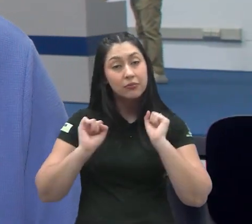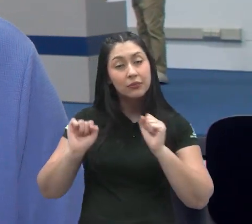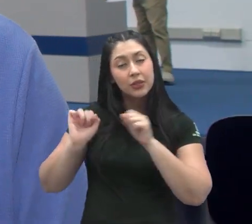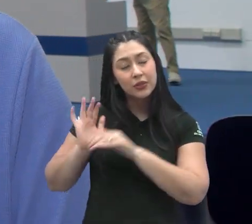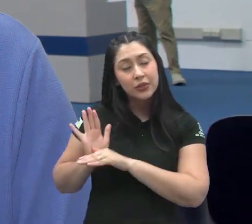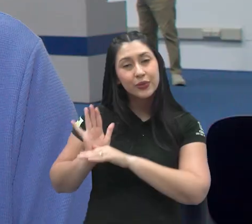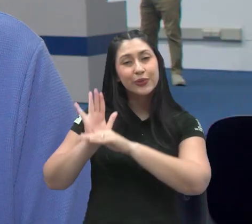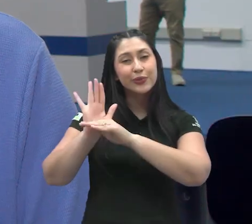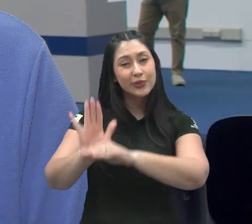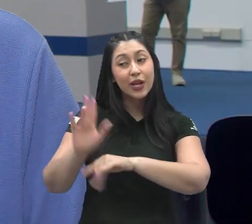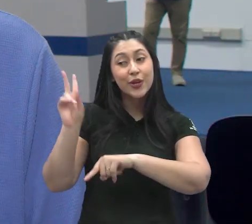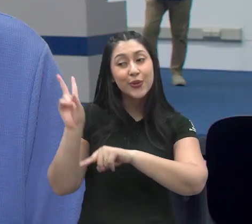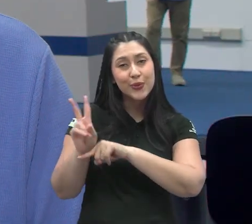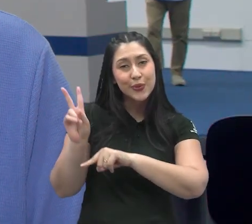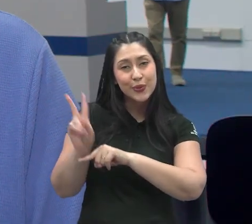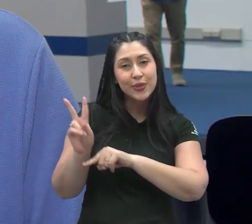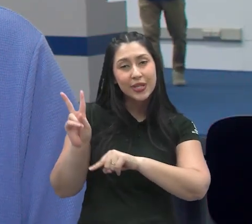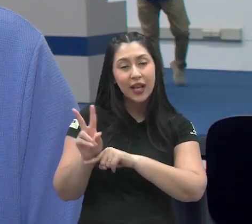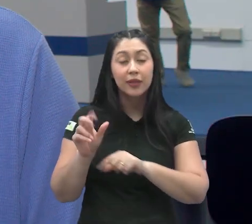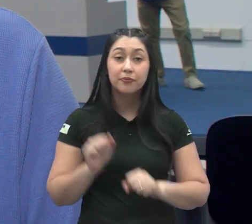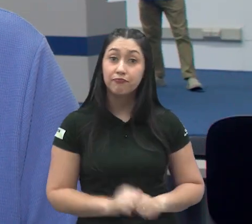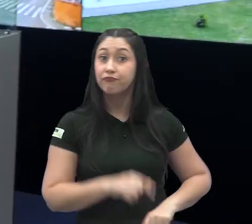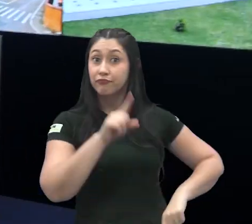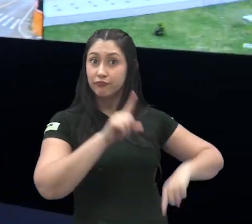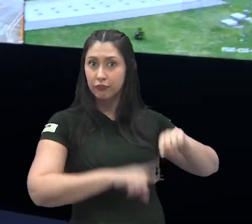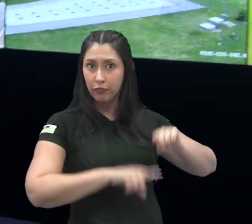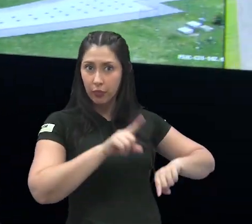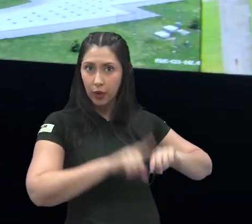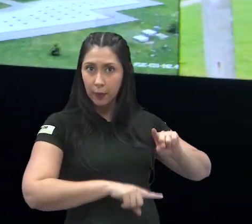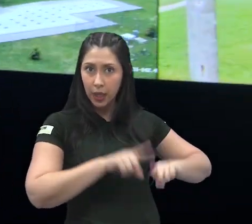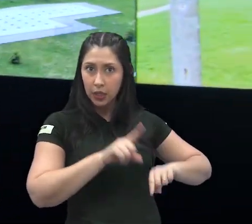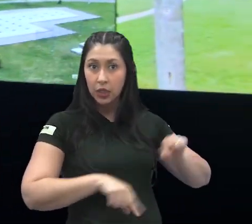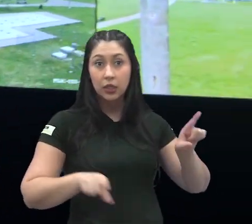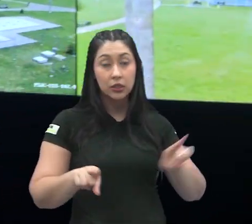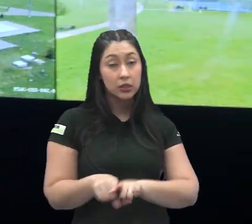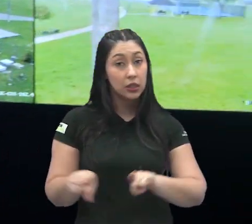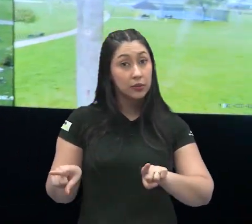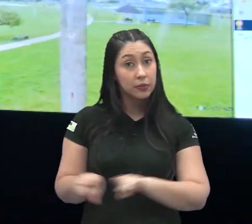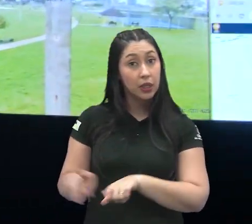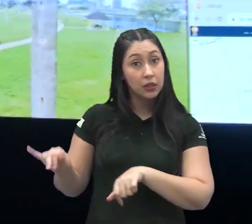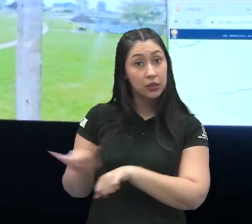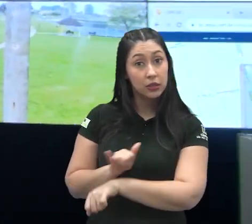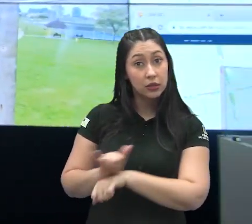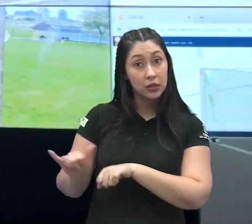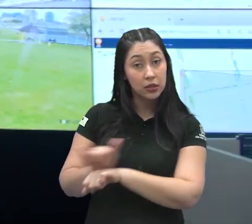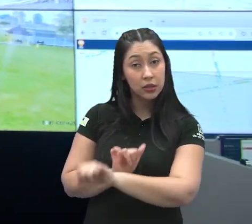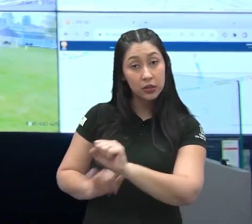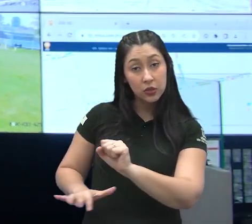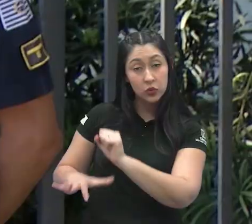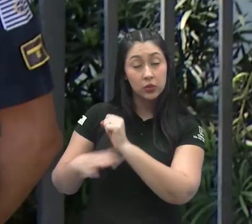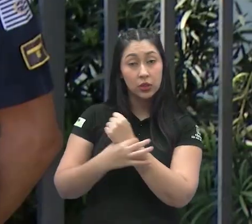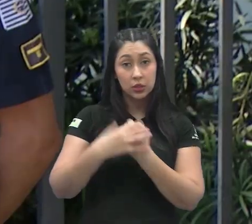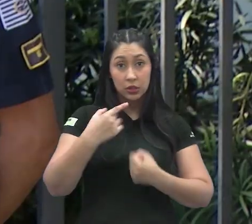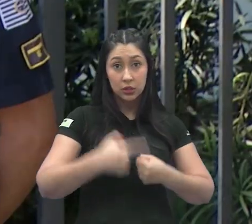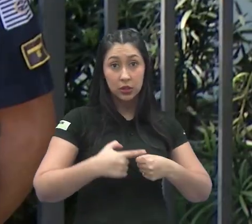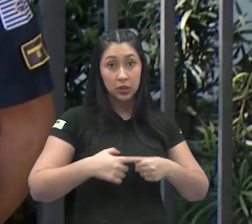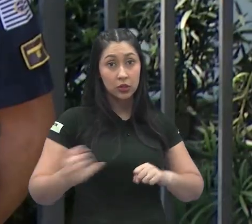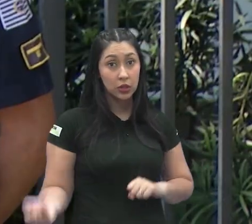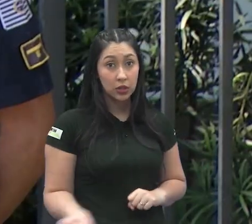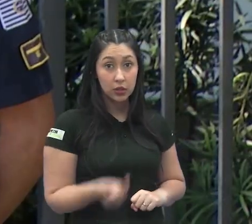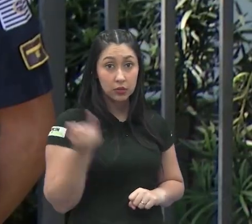para que eles possam ajudar aí a cuidar da sua residência. Os equipamentos e as forças de segurança da cidade também